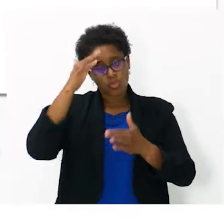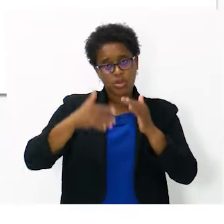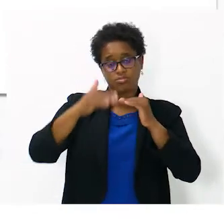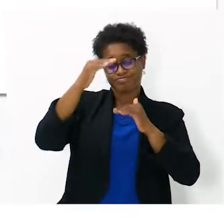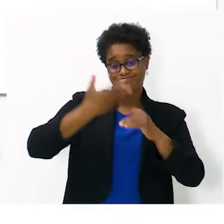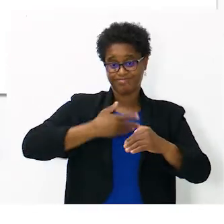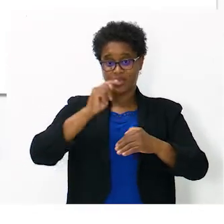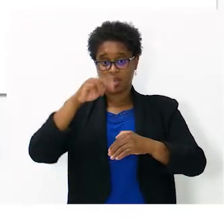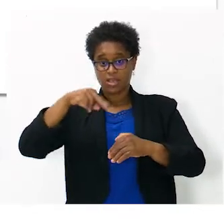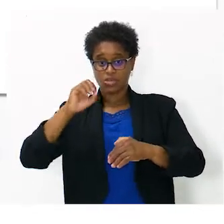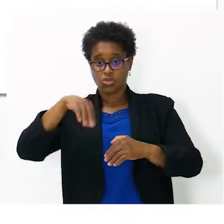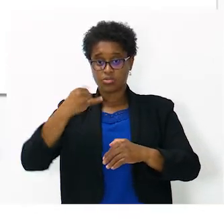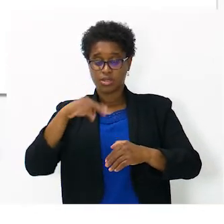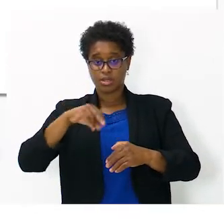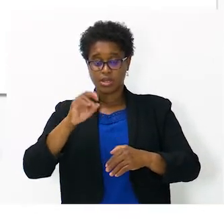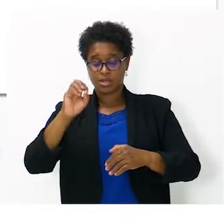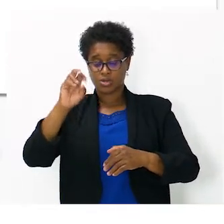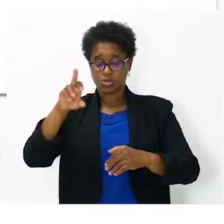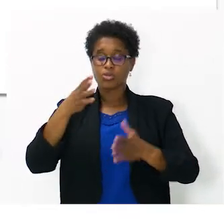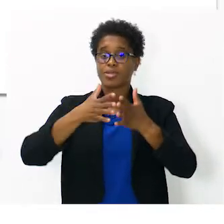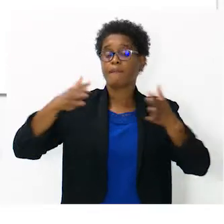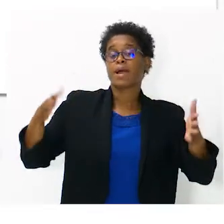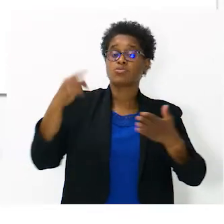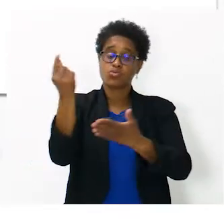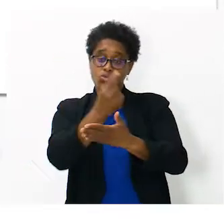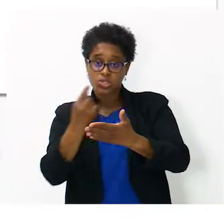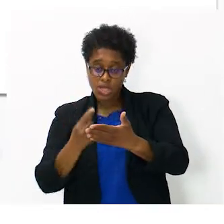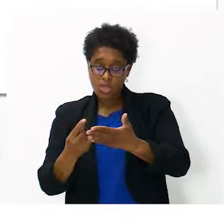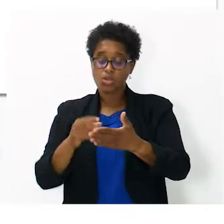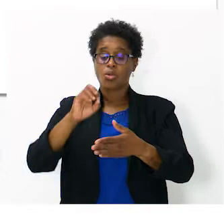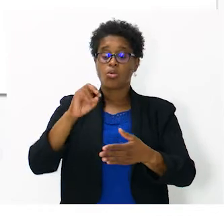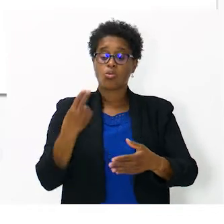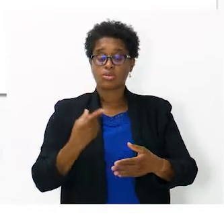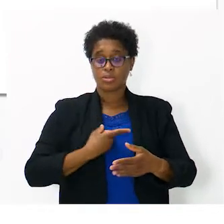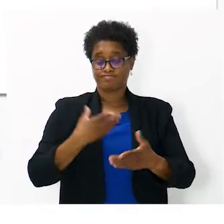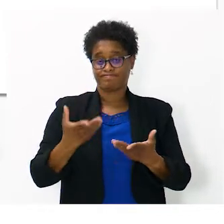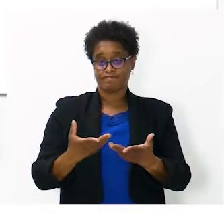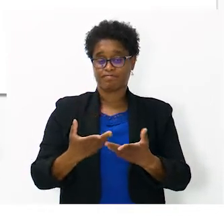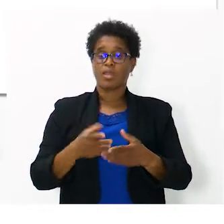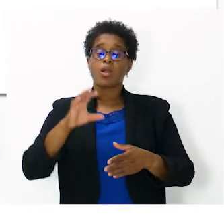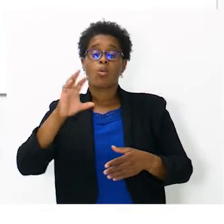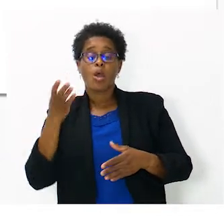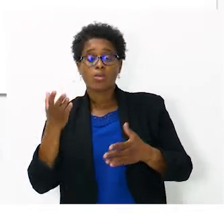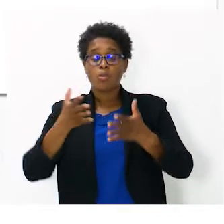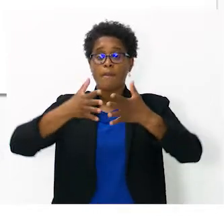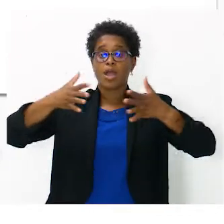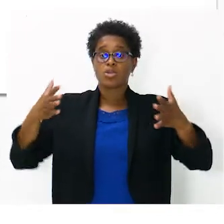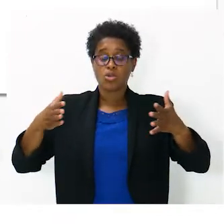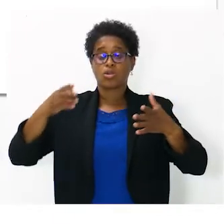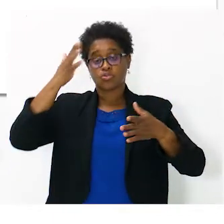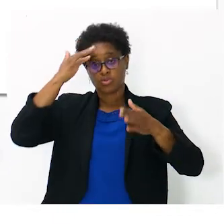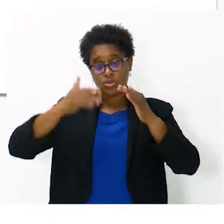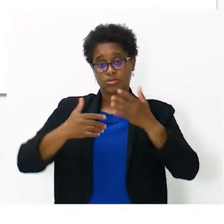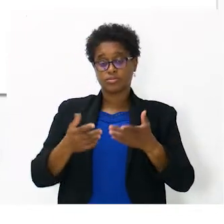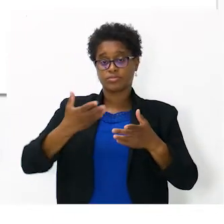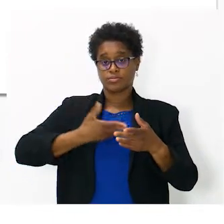denominador da escala e o tamanho do desenho, ou seja, quanto maior o